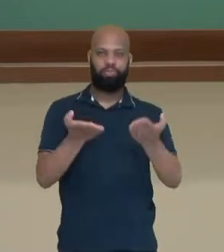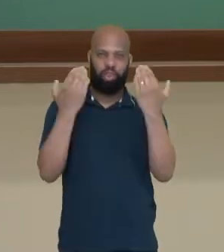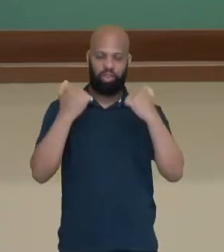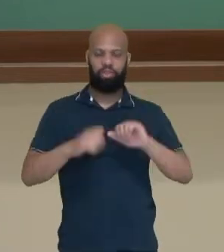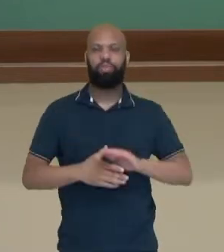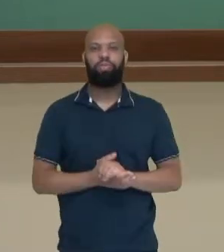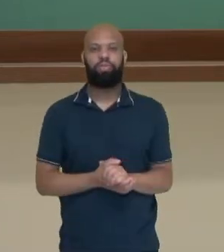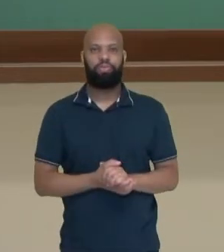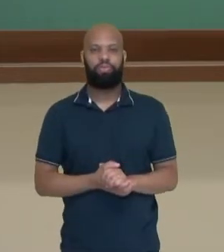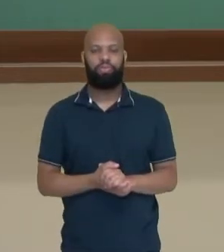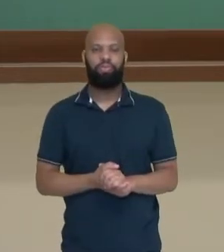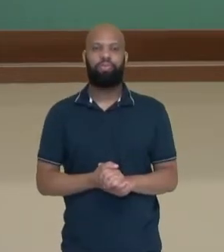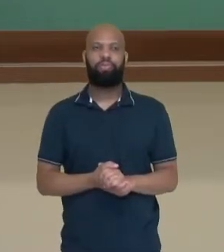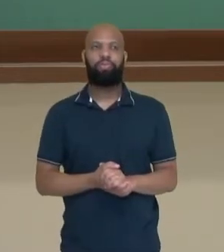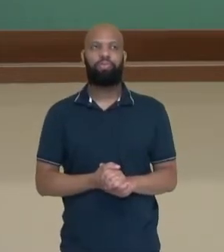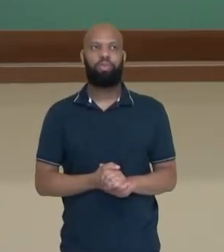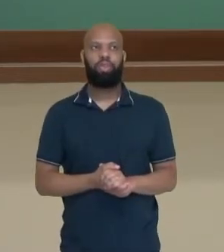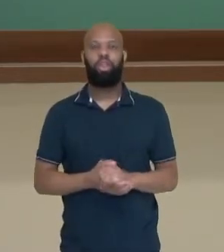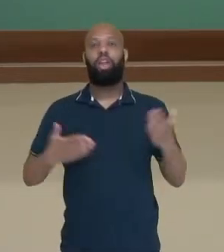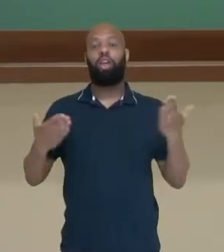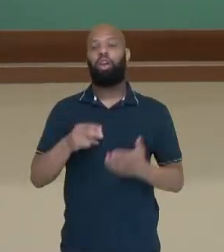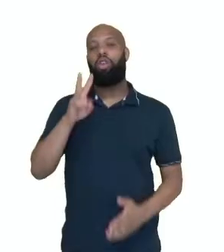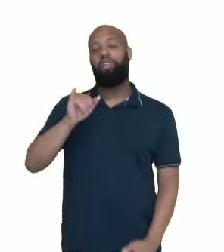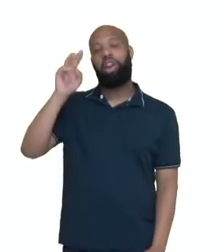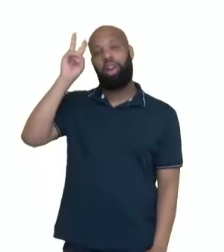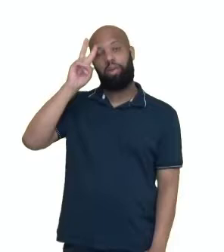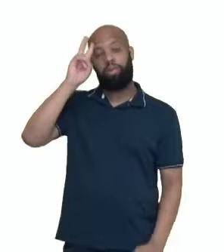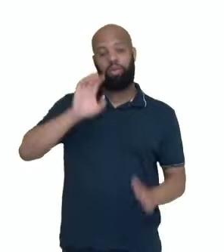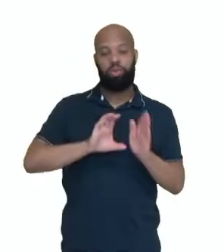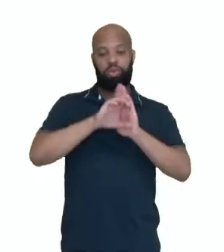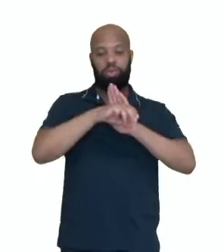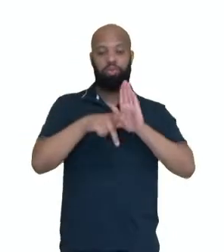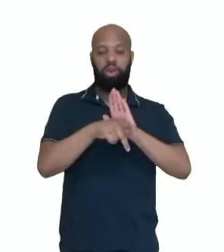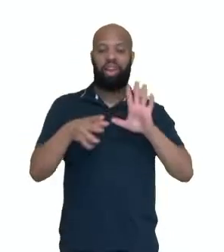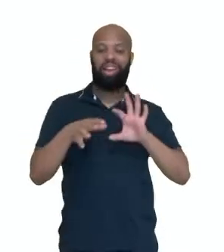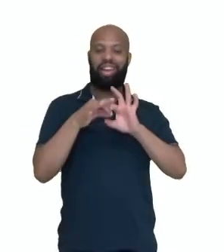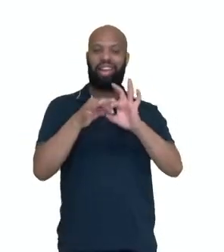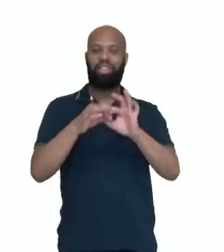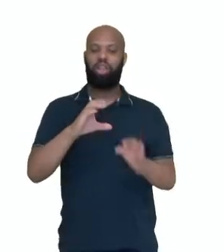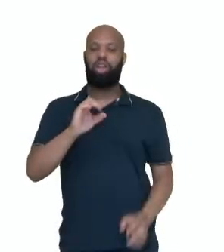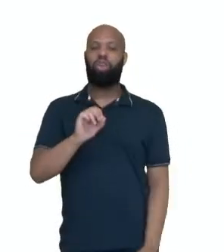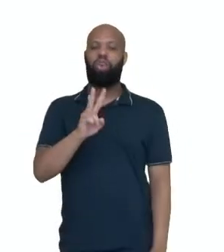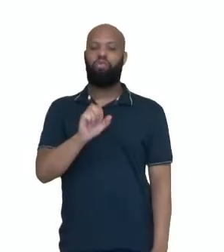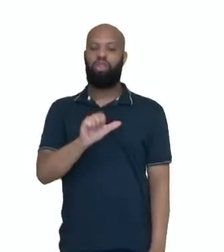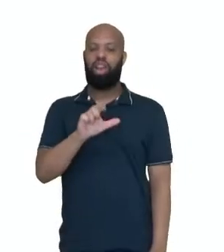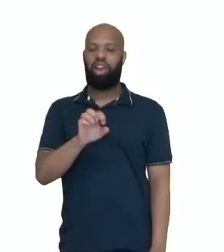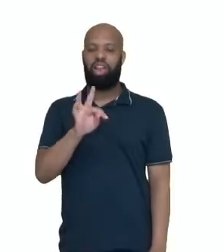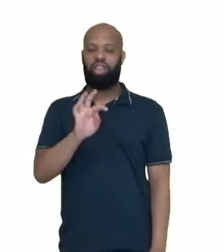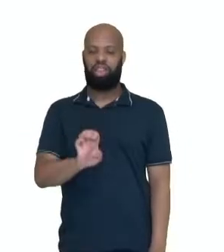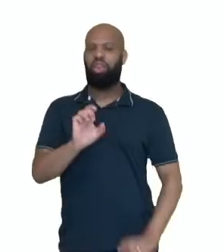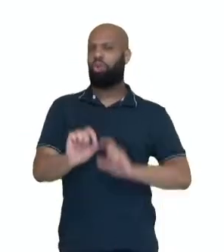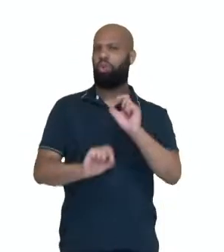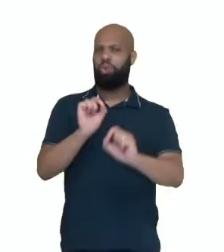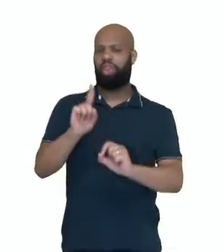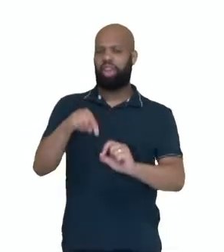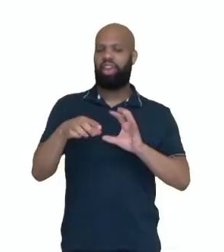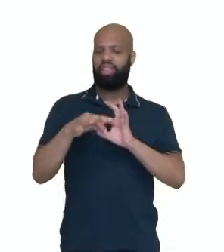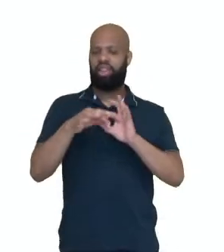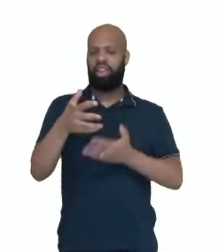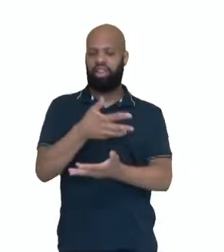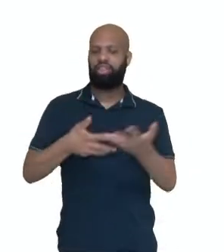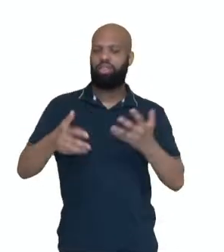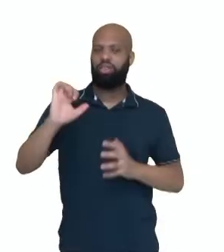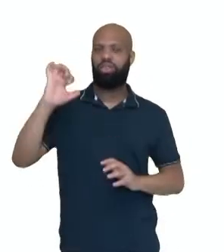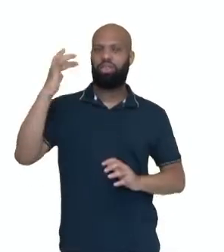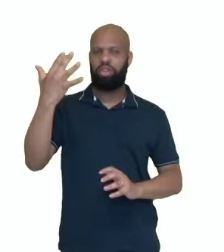lá? Então, relembrando o conceito das ligações covalentes ou moleculares. Então, são interações que